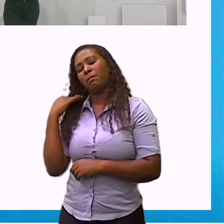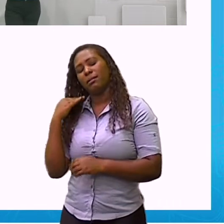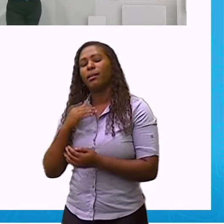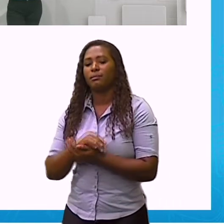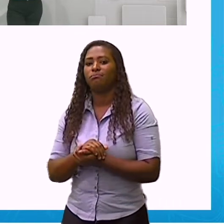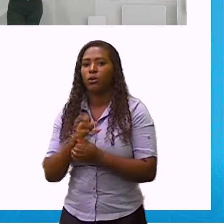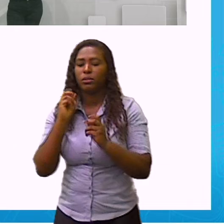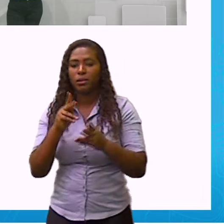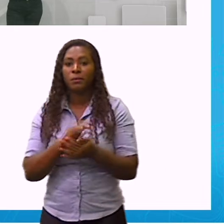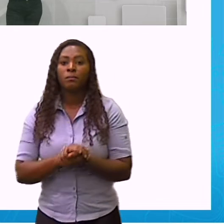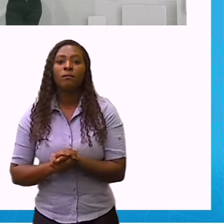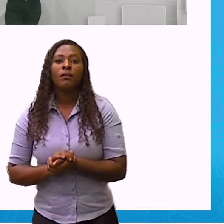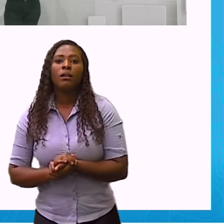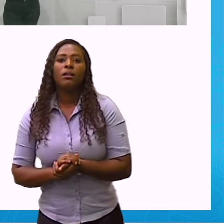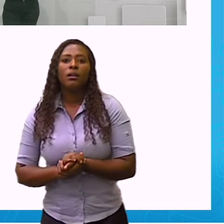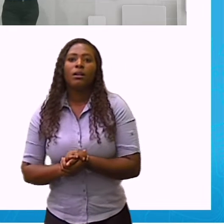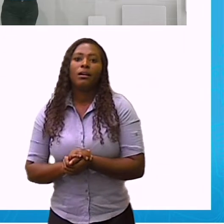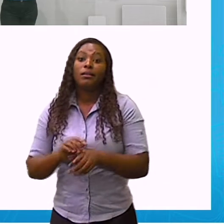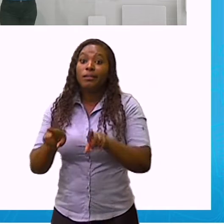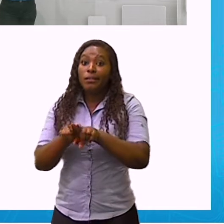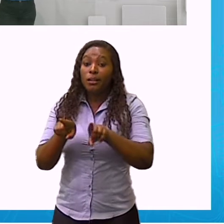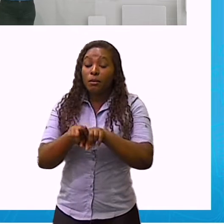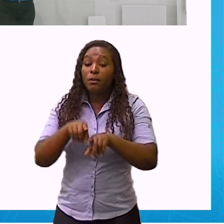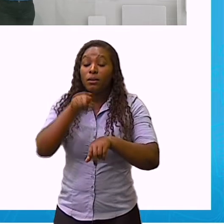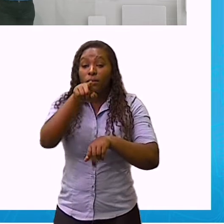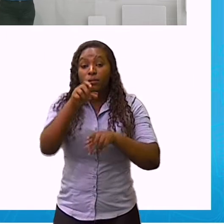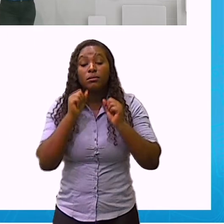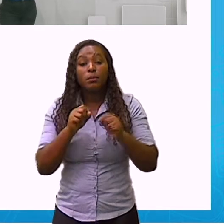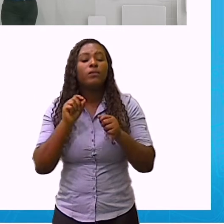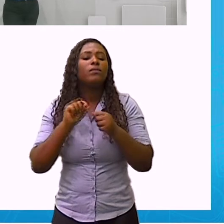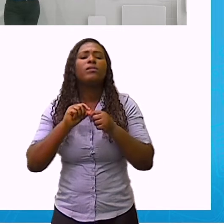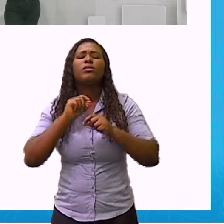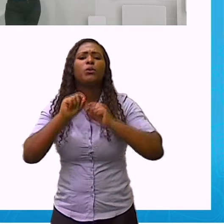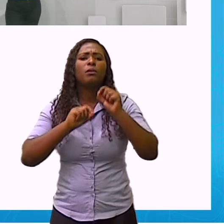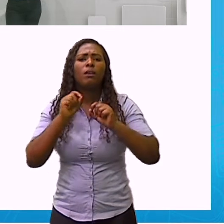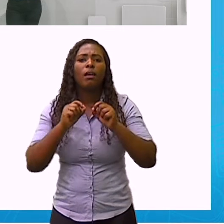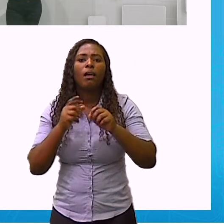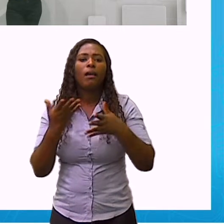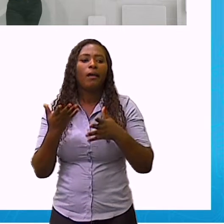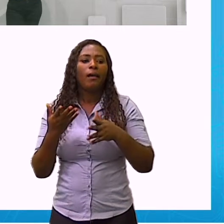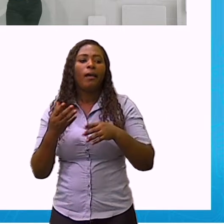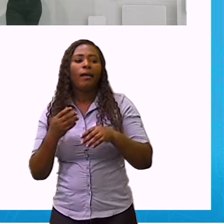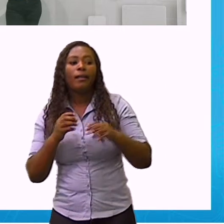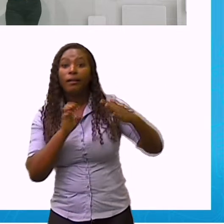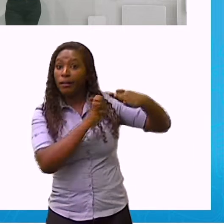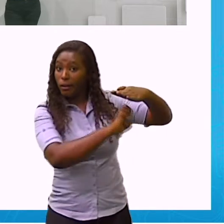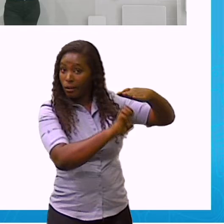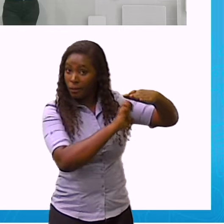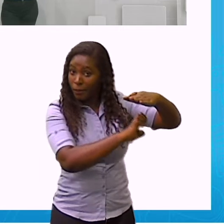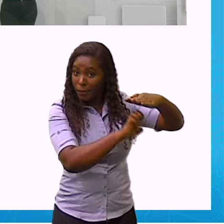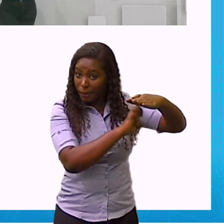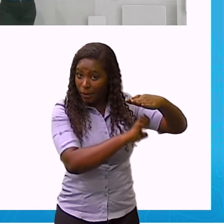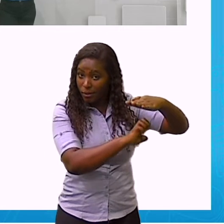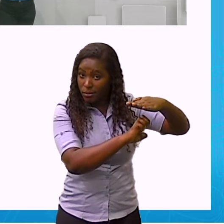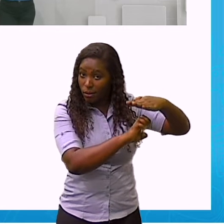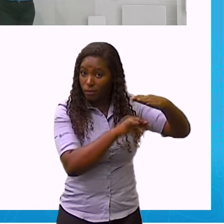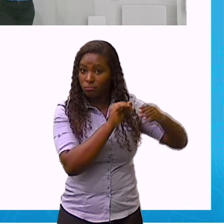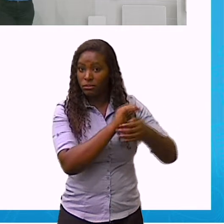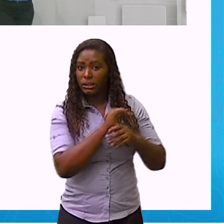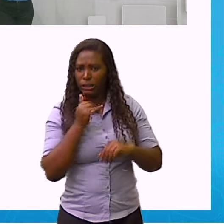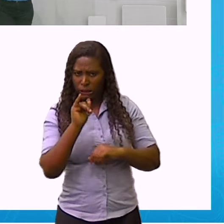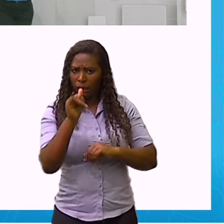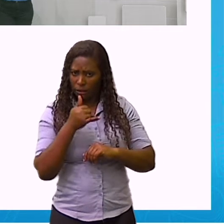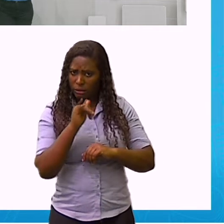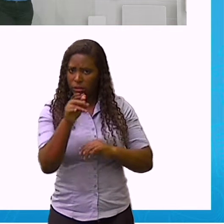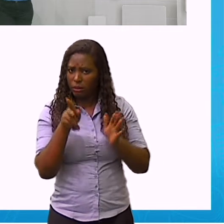procure a empresa de distribuição elétrica, ligue, informe, porque a empresa, ela passa para fazer